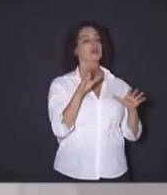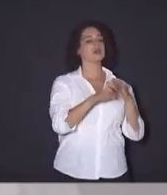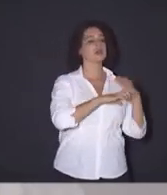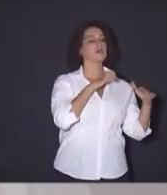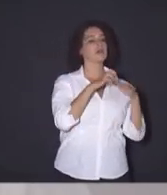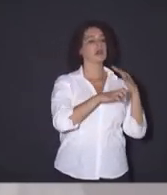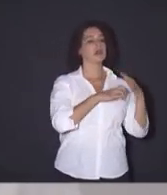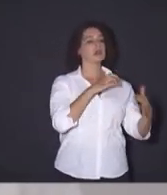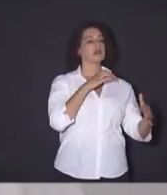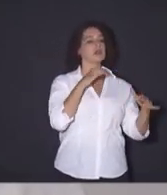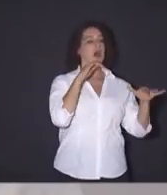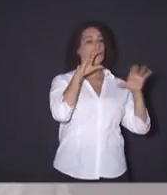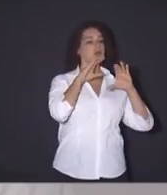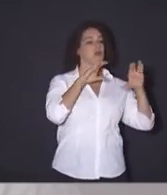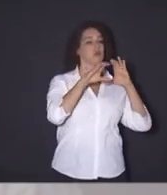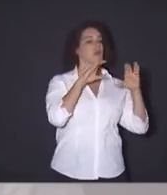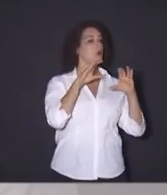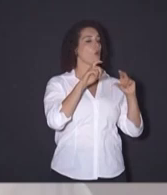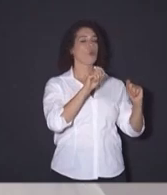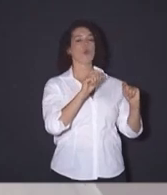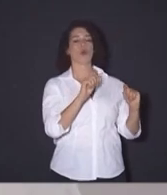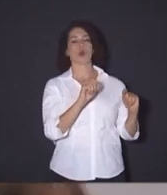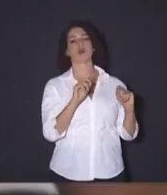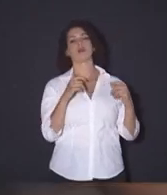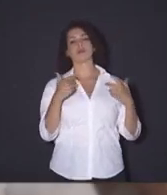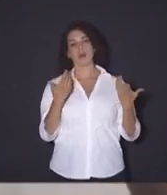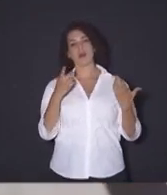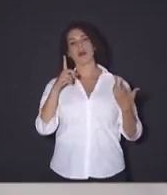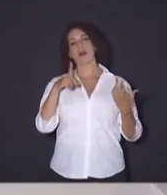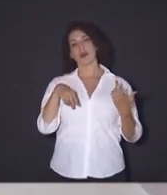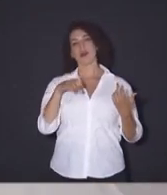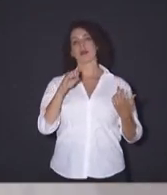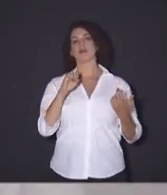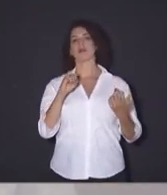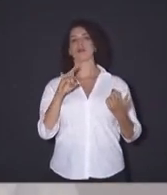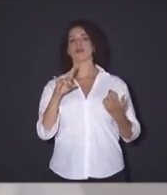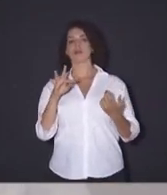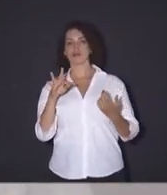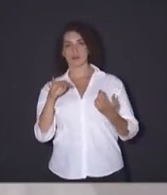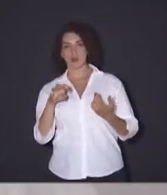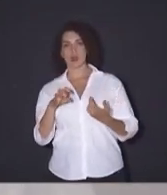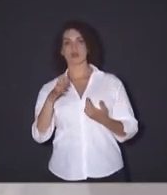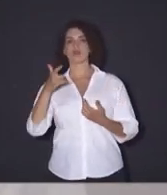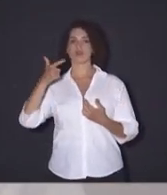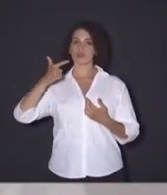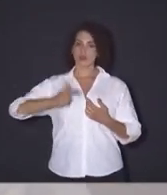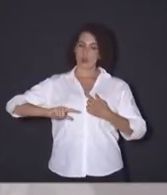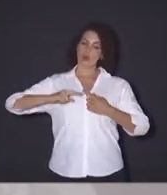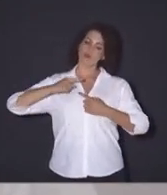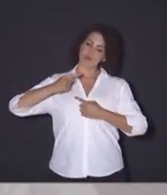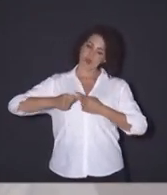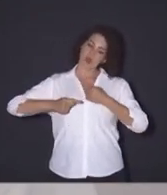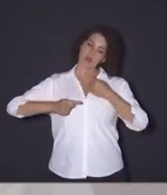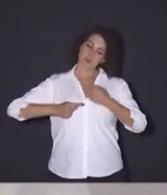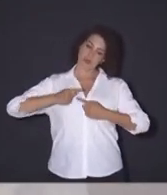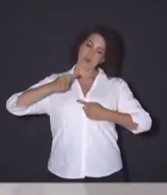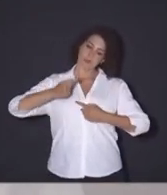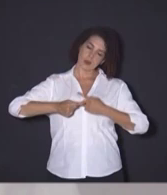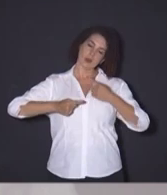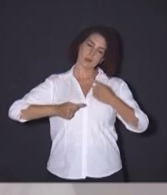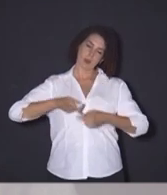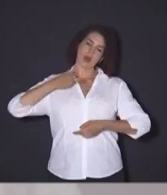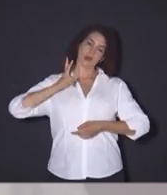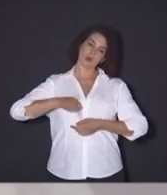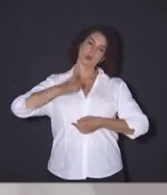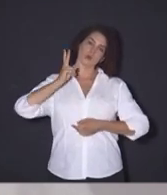né são esses sites que de alguma forma voltar retroalimentando toda uma cultura do genocídio toda a cultura